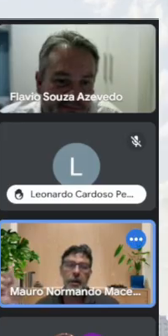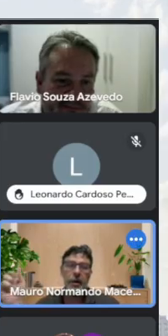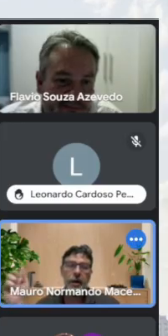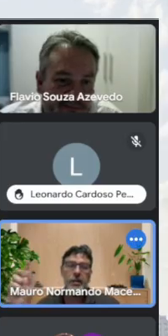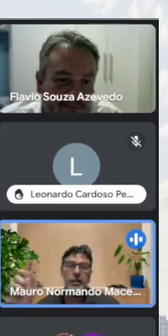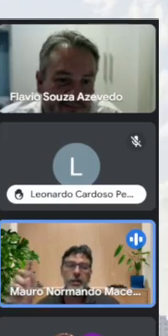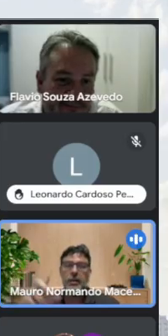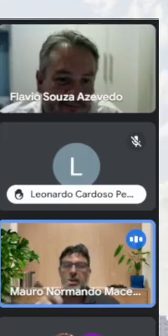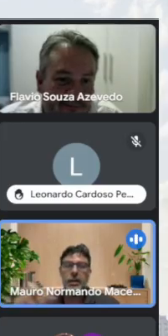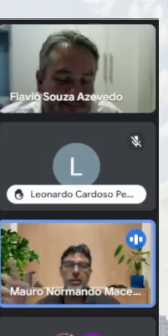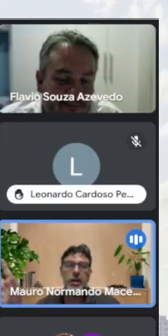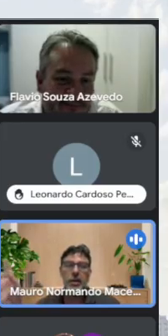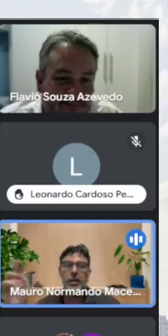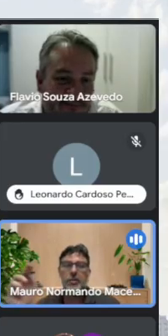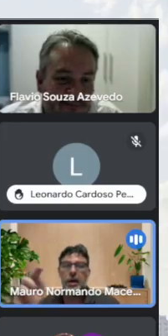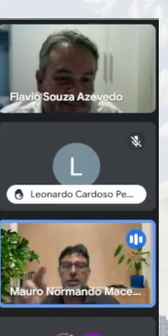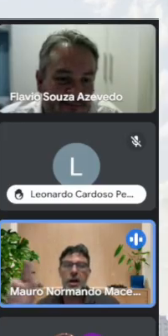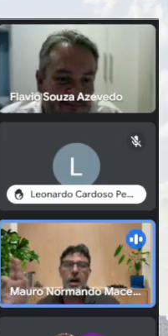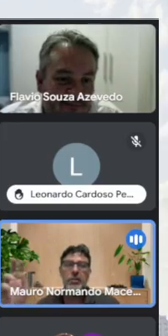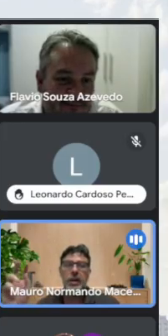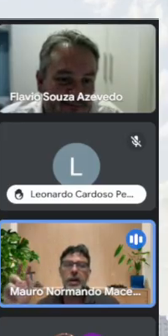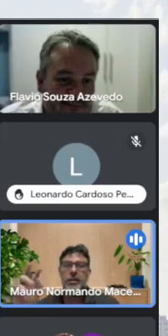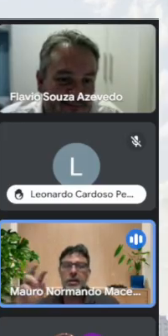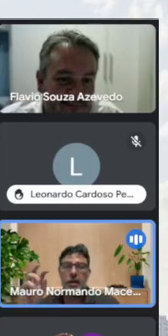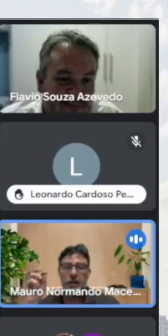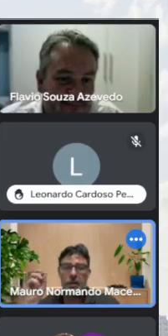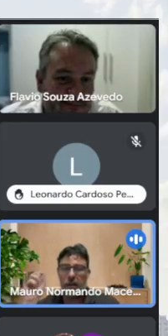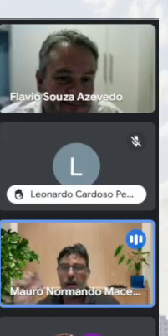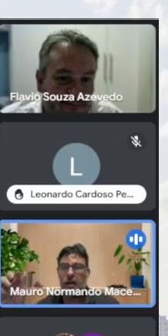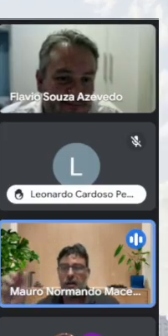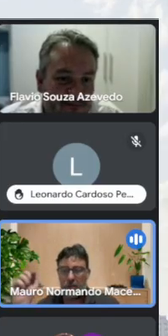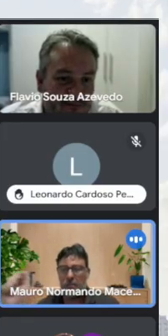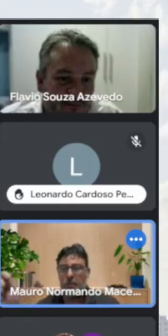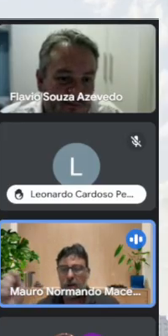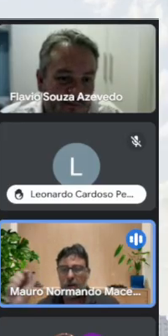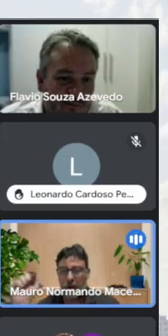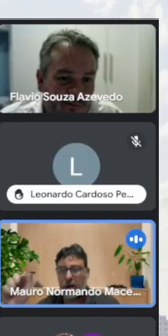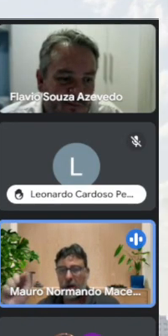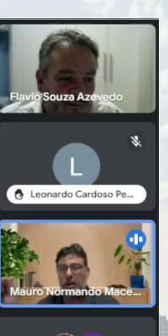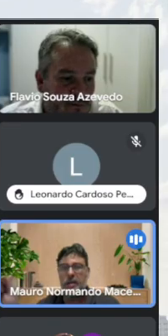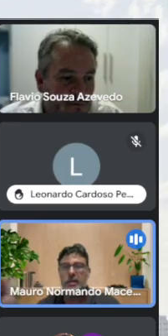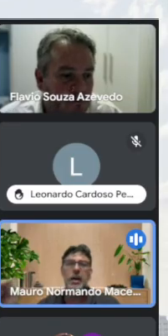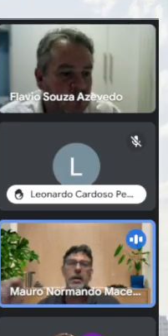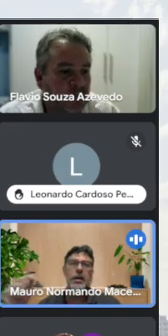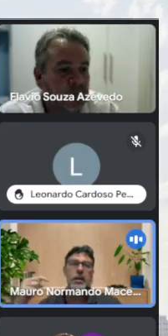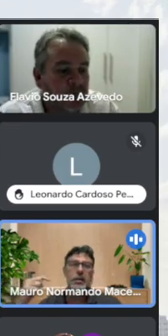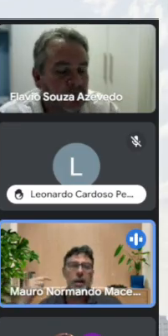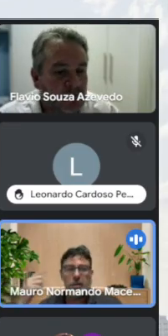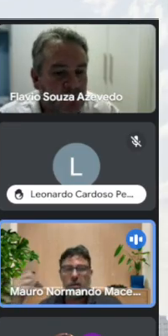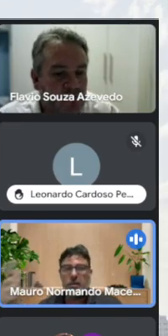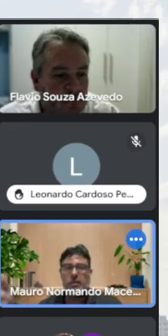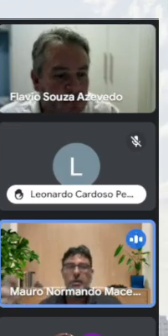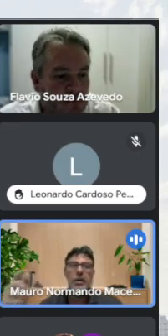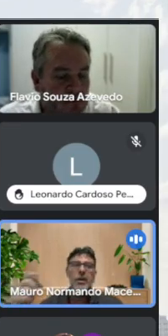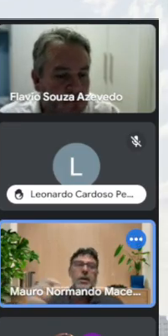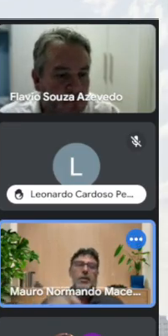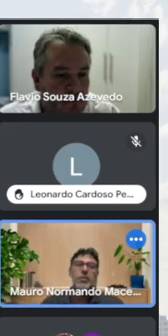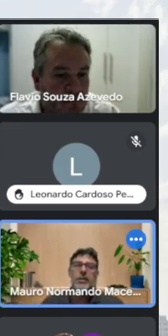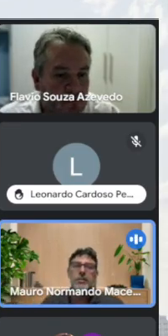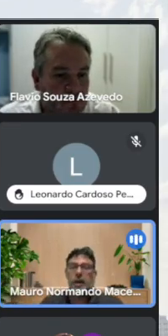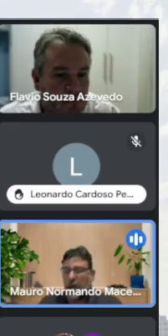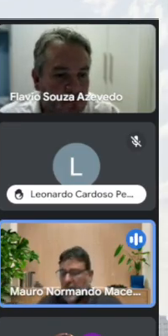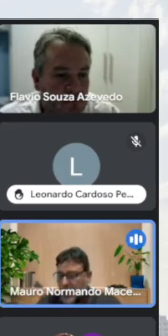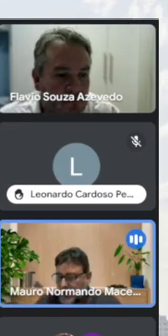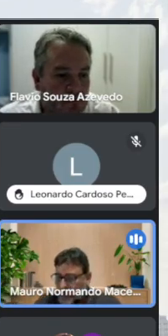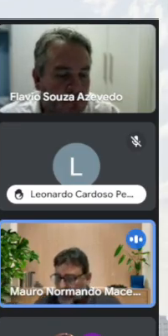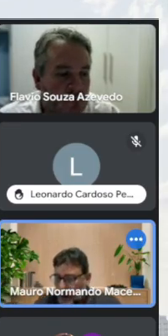tua trajetória aí, desde o mestrado, né? Que você está muito tocando nessa tecla aí